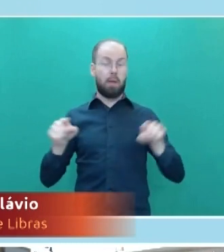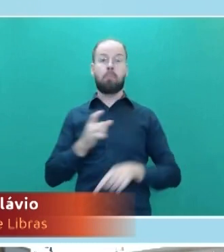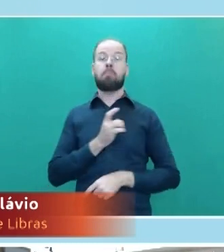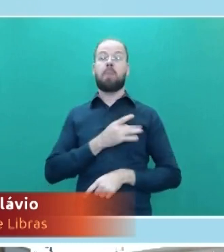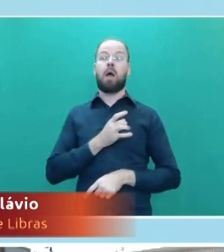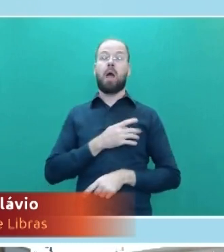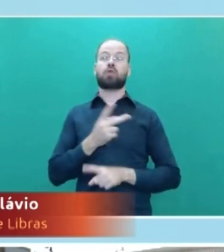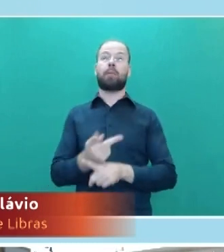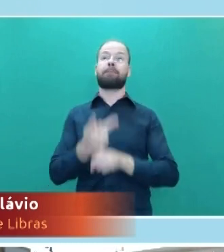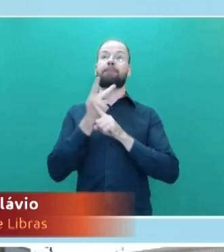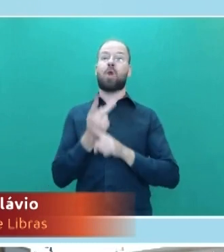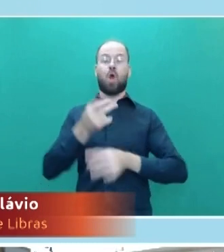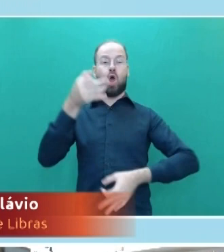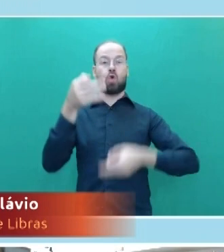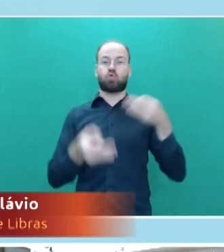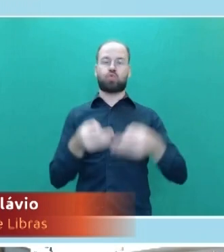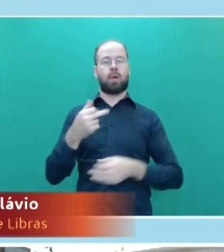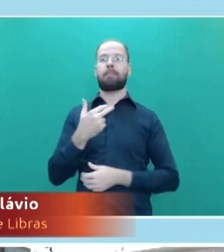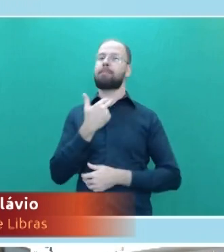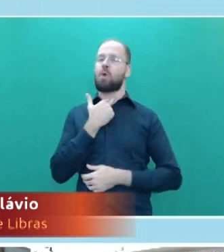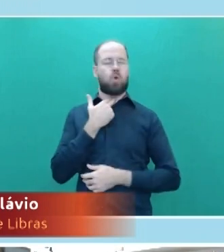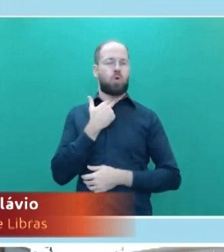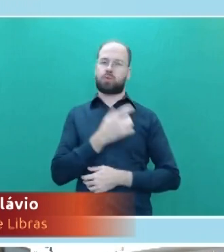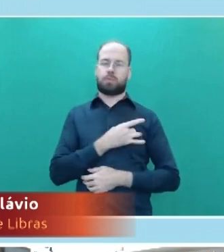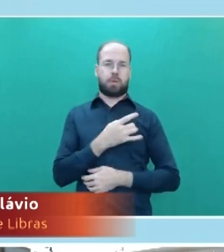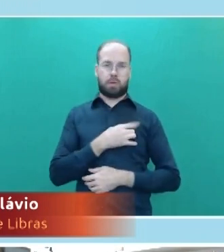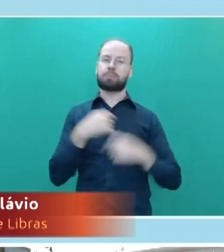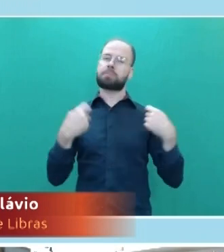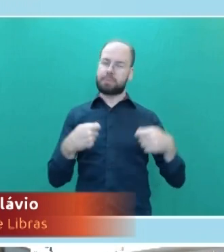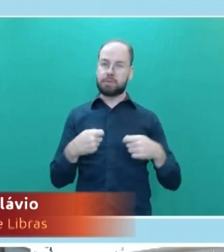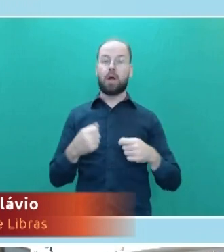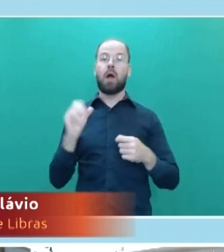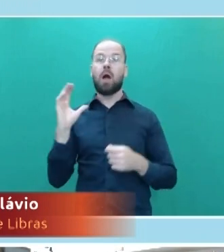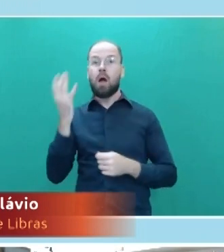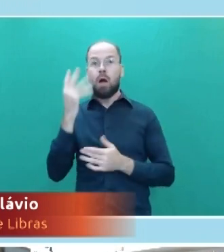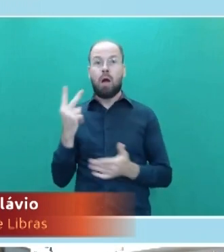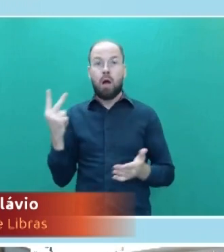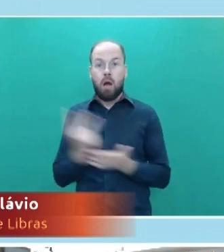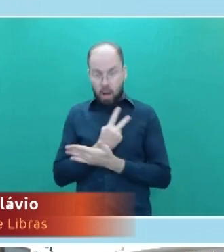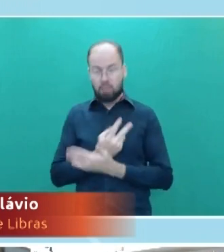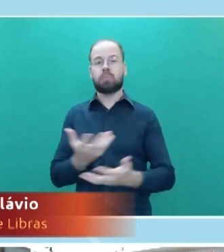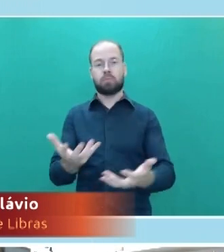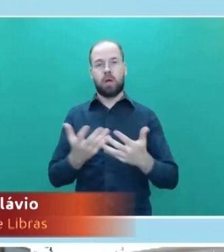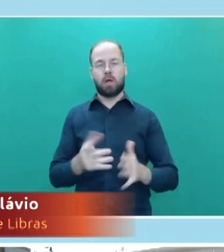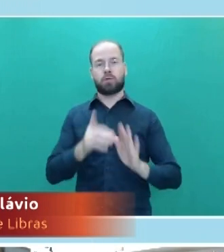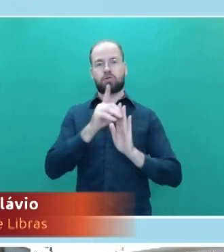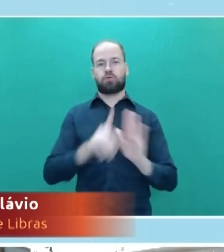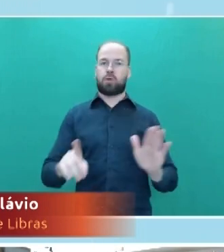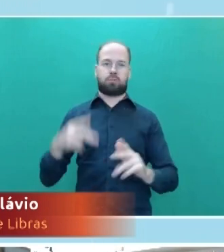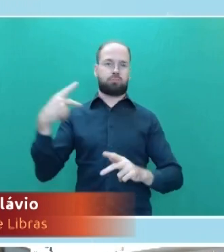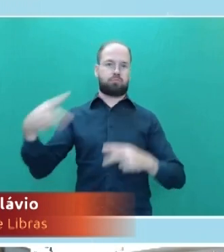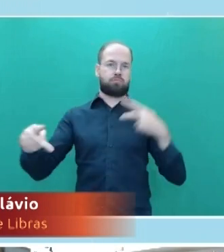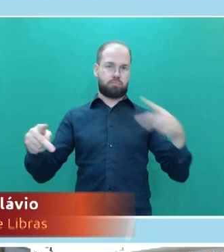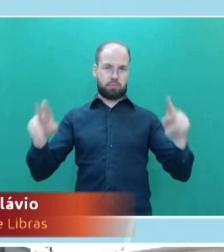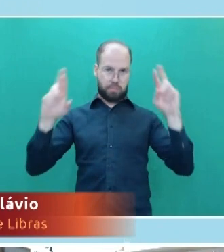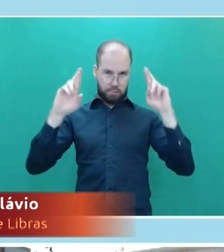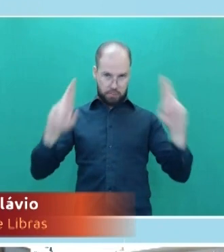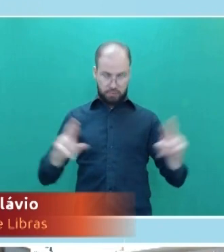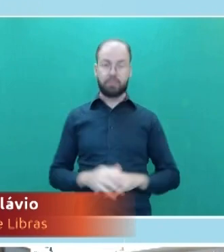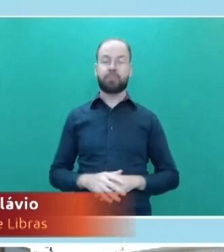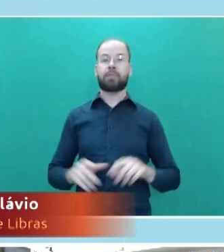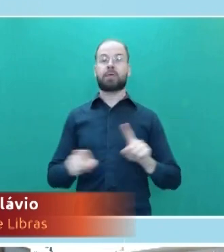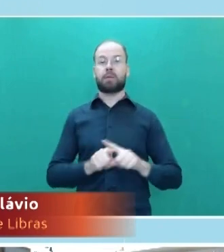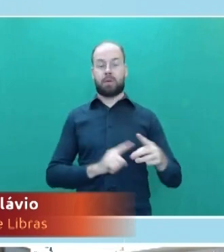buscar a Justiça do Trabalho quando eles fizeram o procedimento correto. E o último ponto, a parte da sindical,